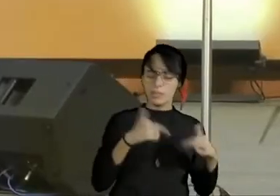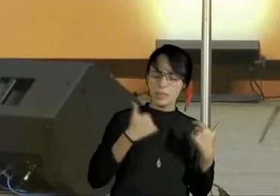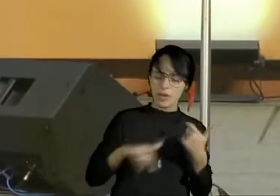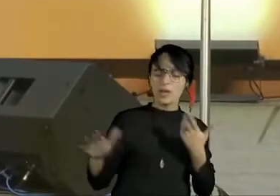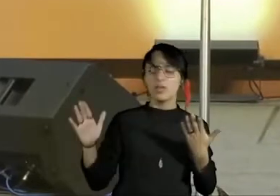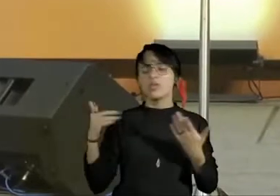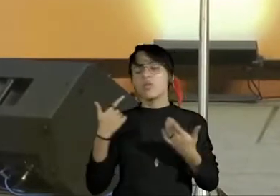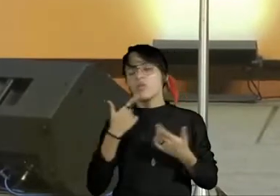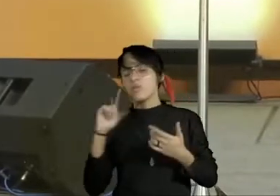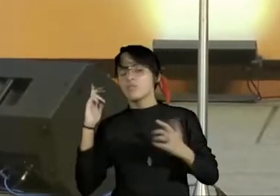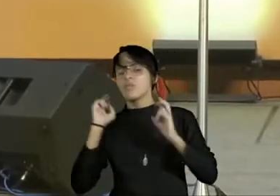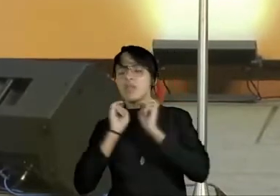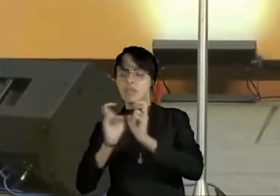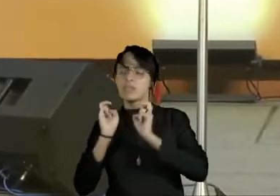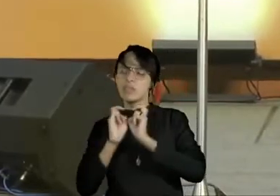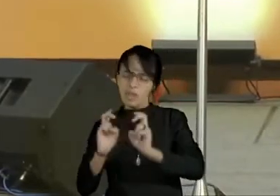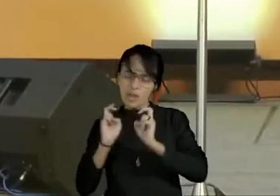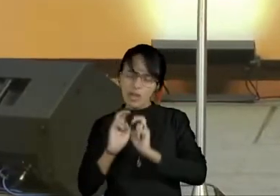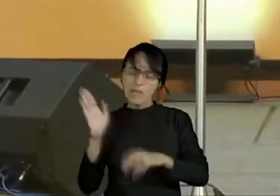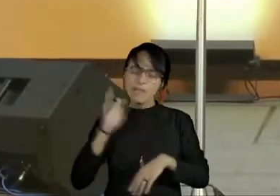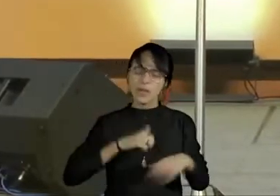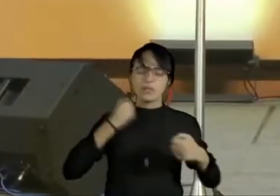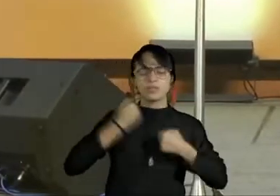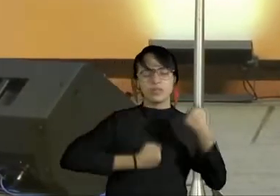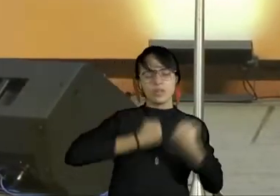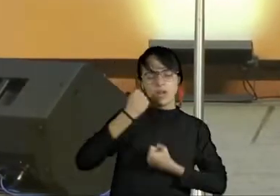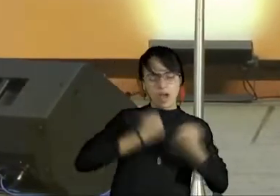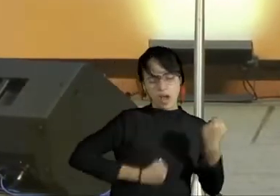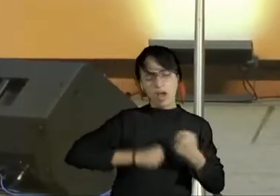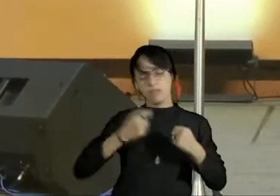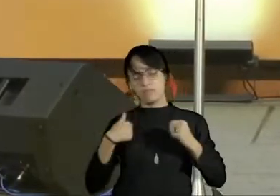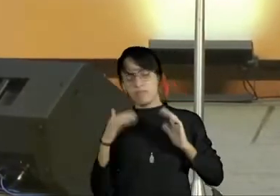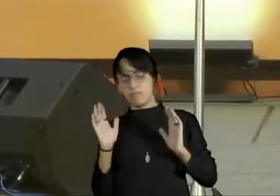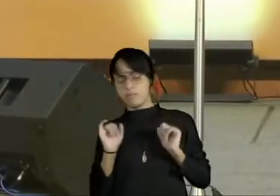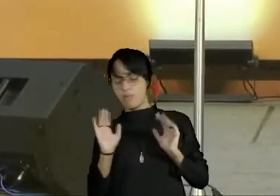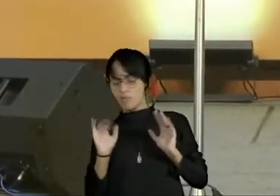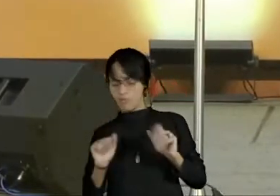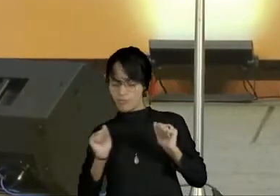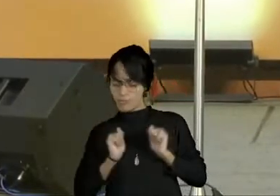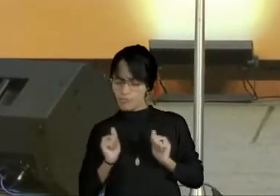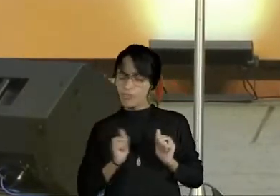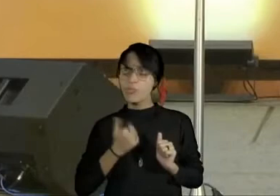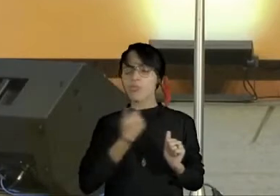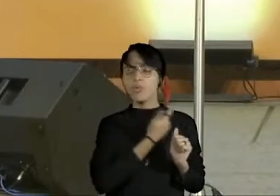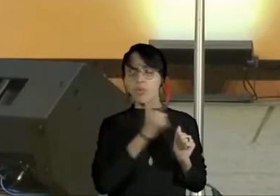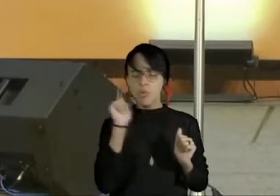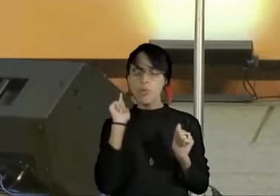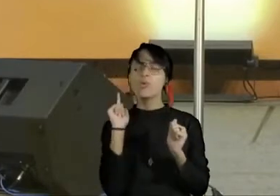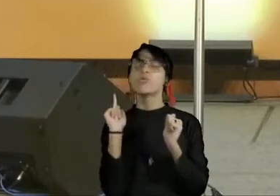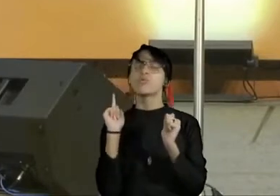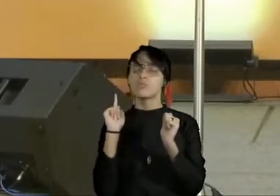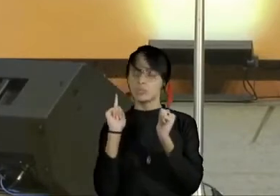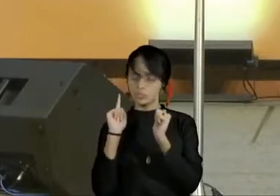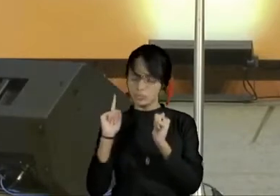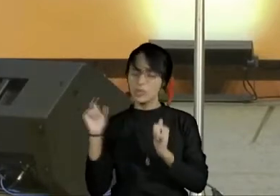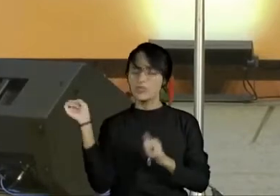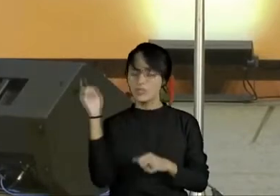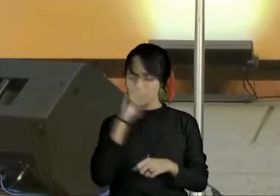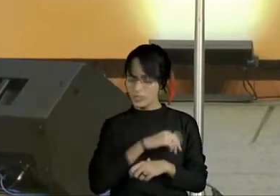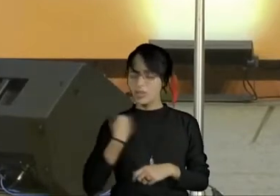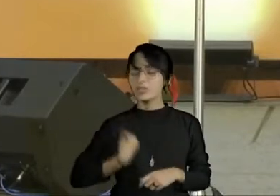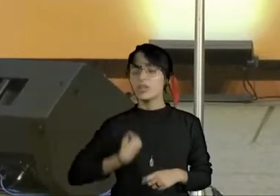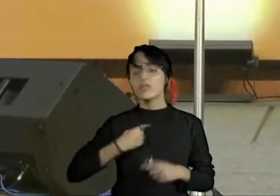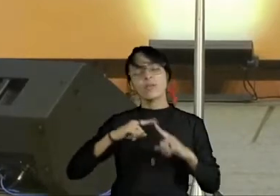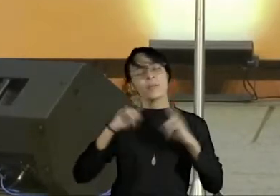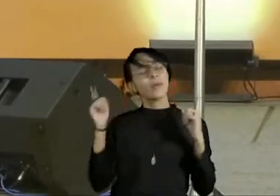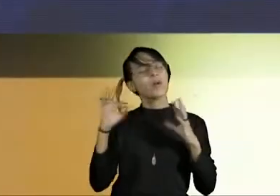pegaram trem, alguns vieram de carro, alguns no conforto, outros vivendo um revés da vida, mas